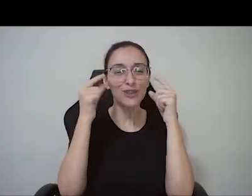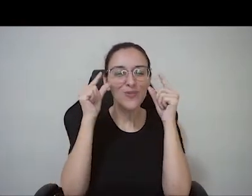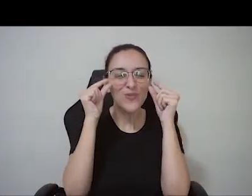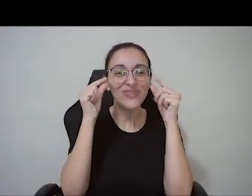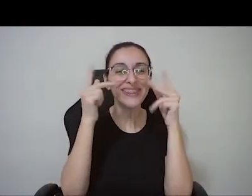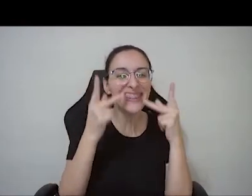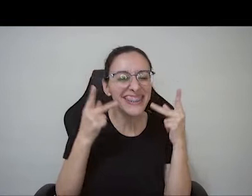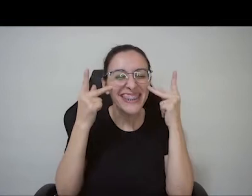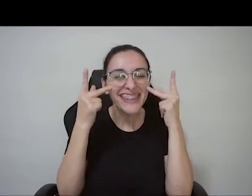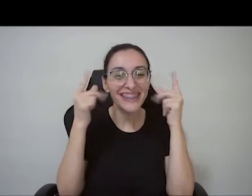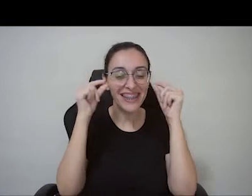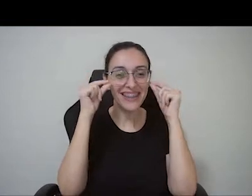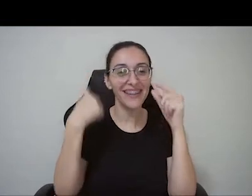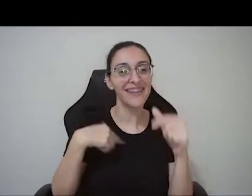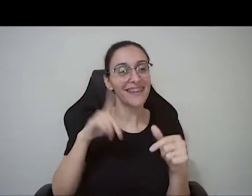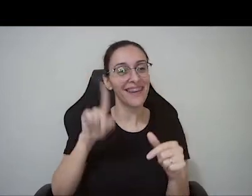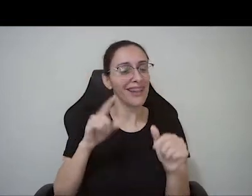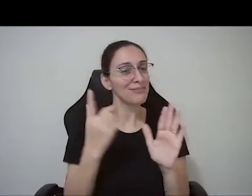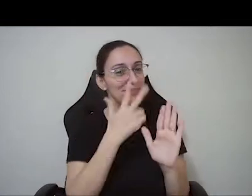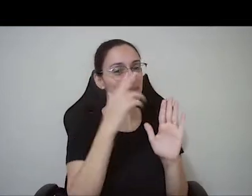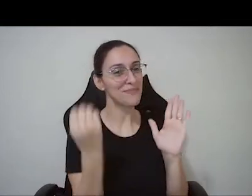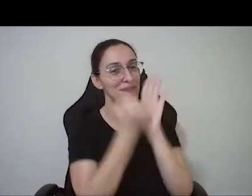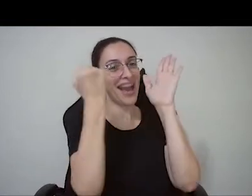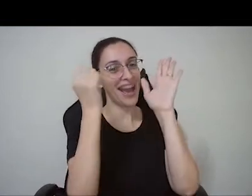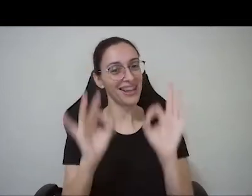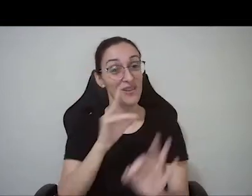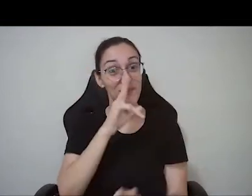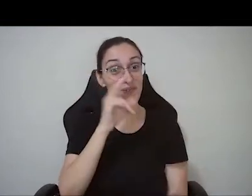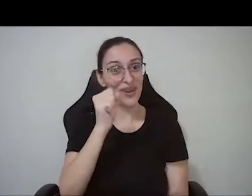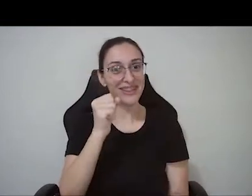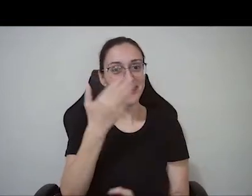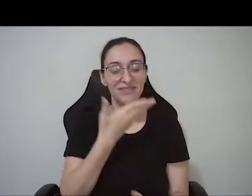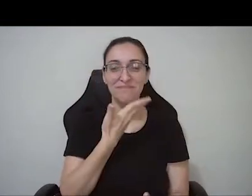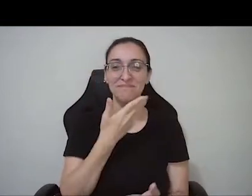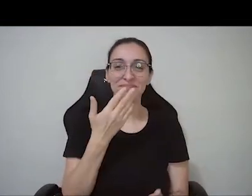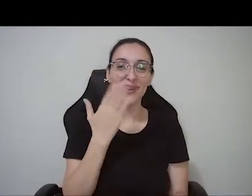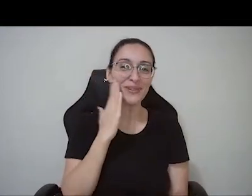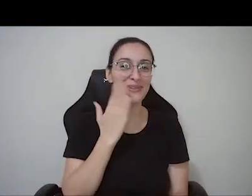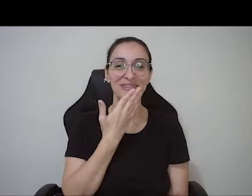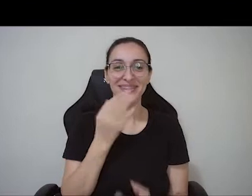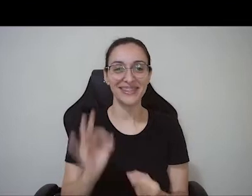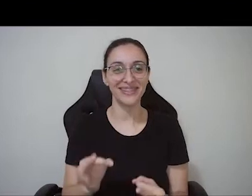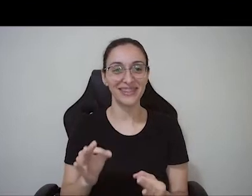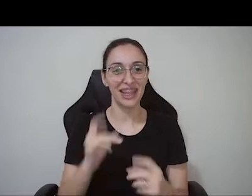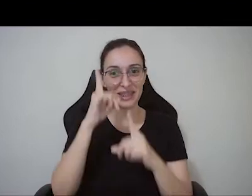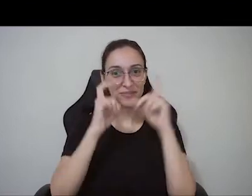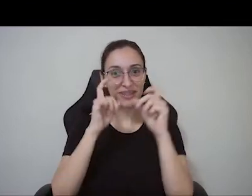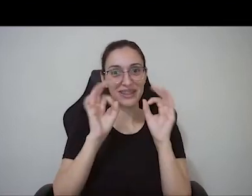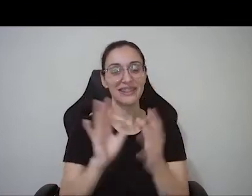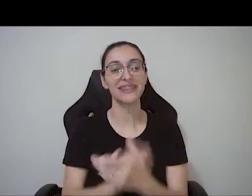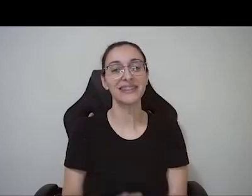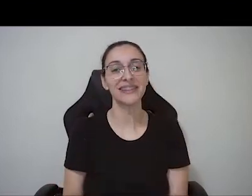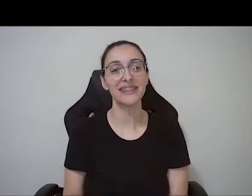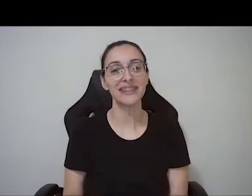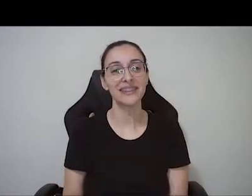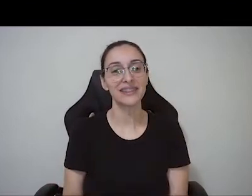pequenininho, assim. É uma marca bem forte no rosto, na minha expressão. Eu